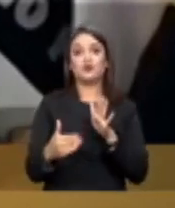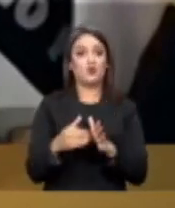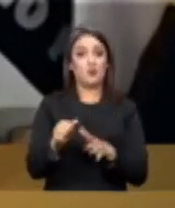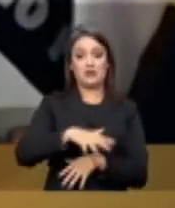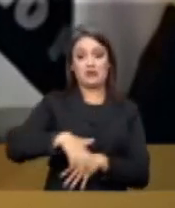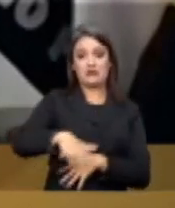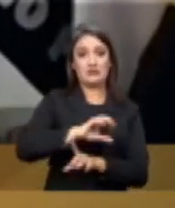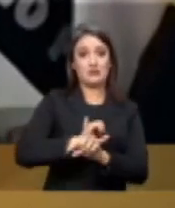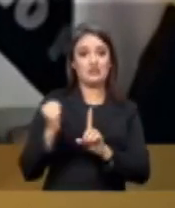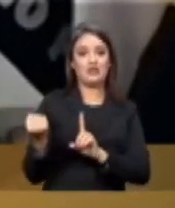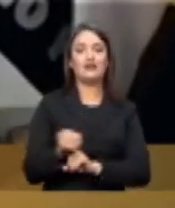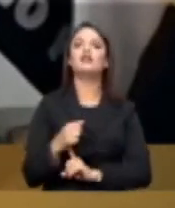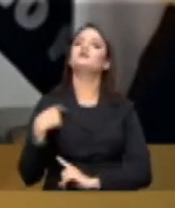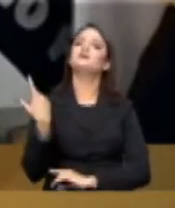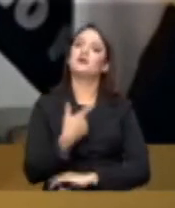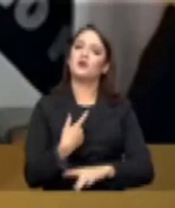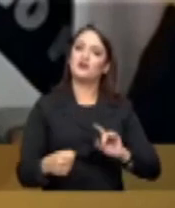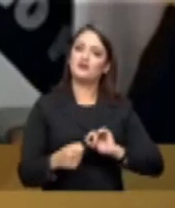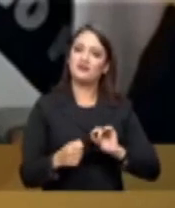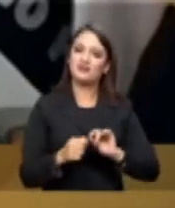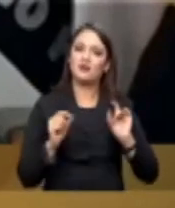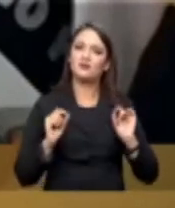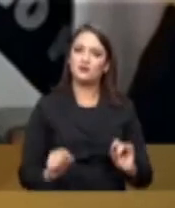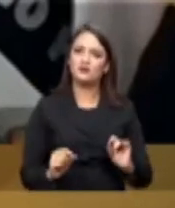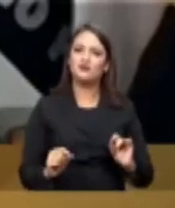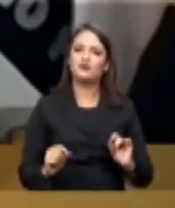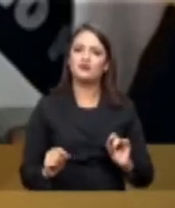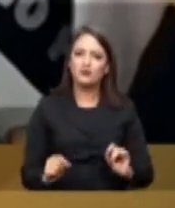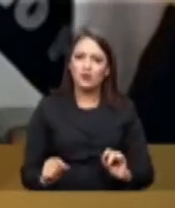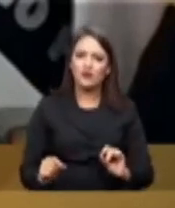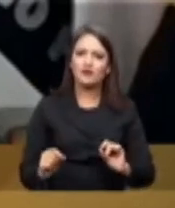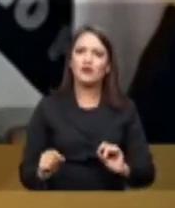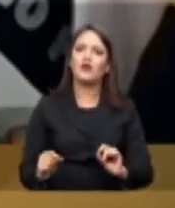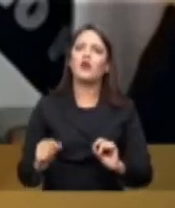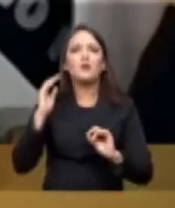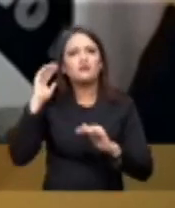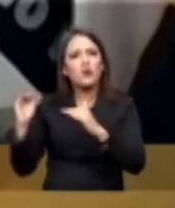sociedade, para que construamos o consenso social